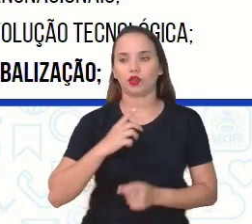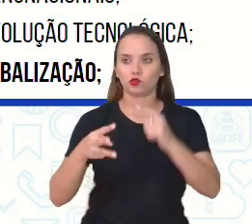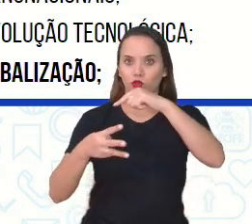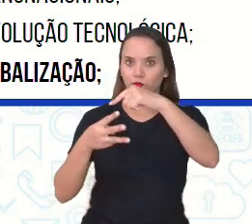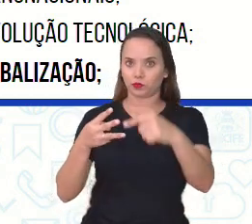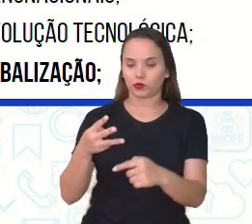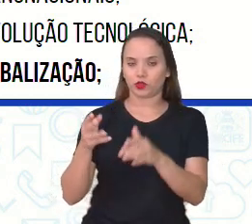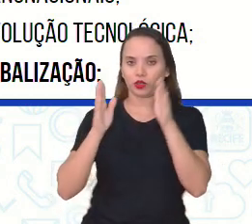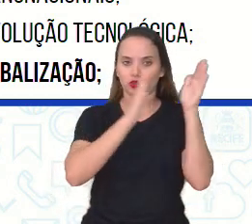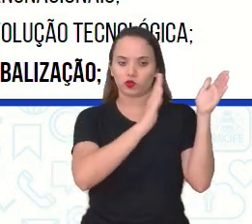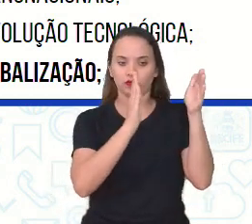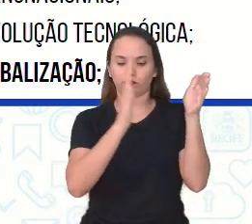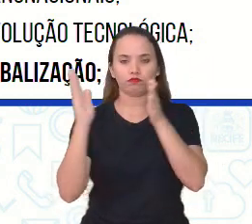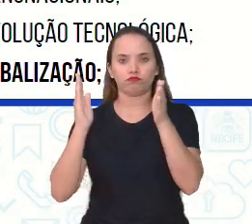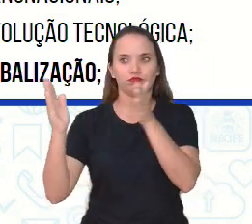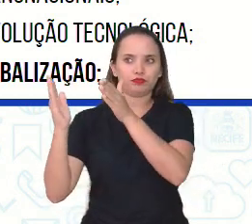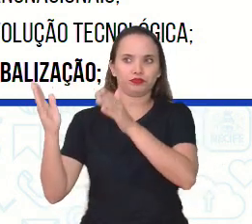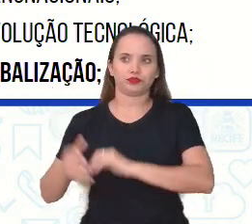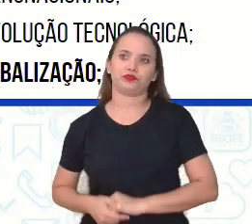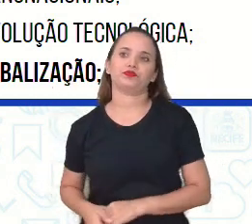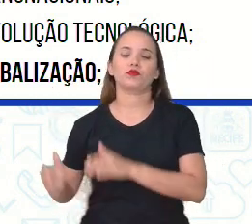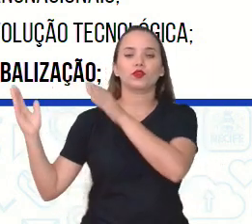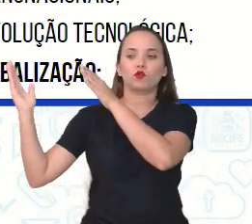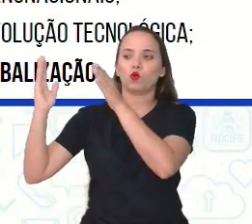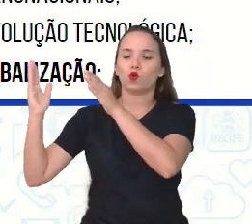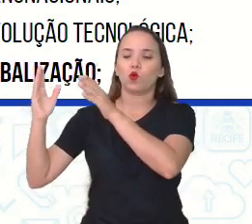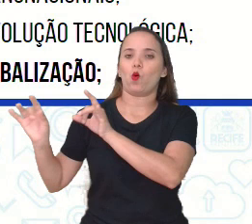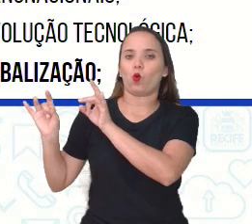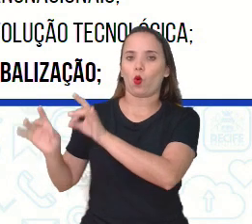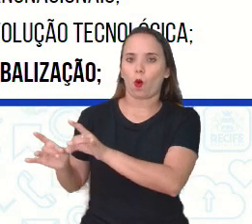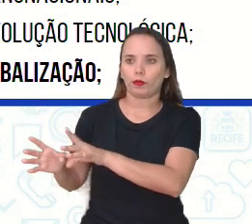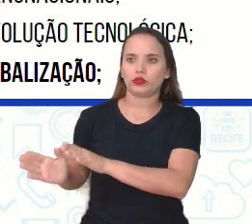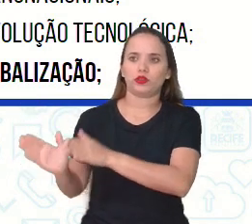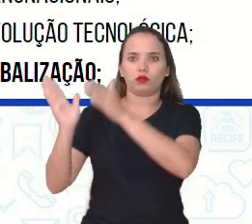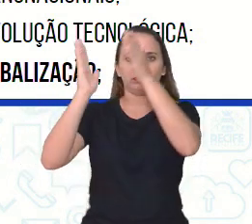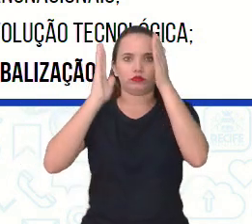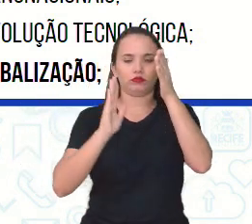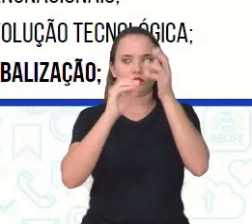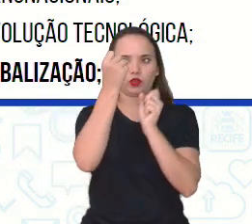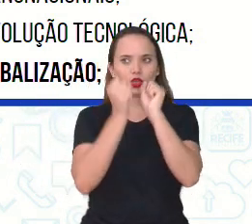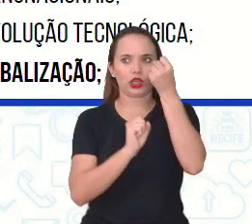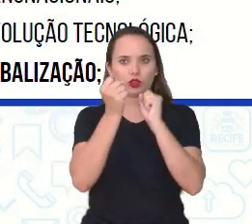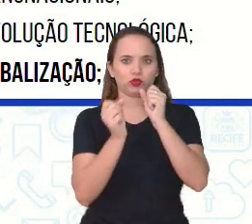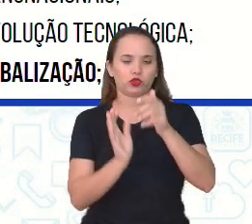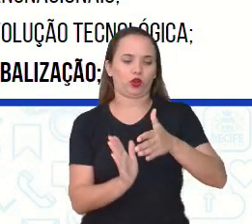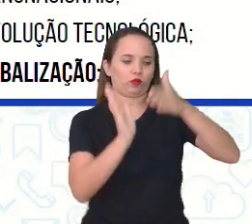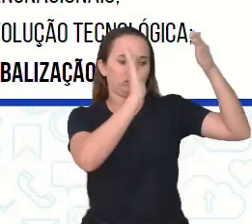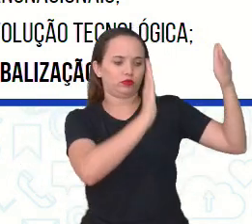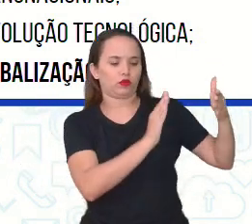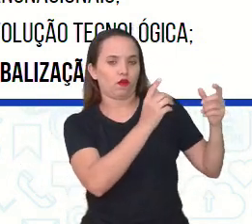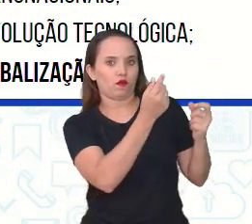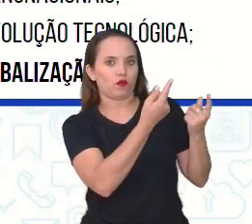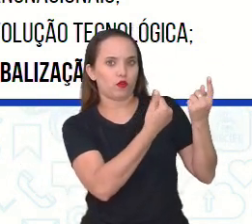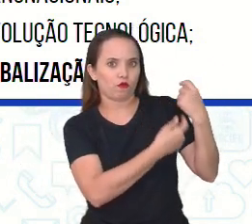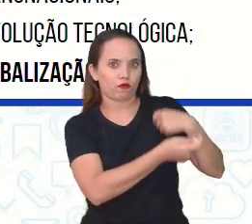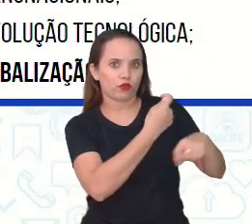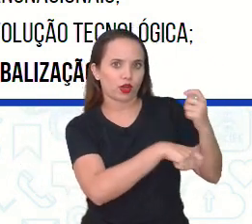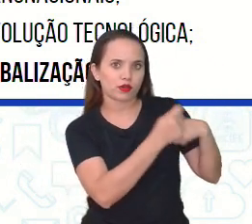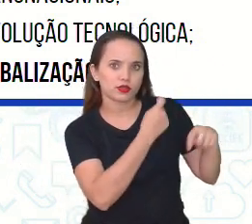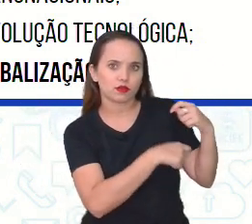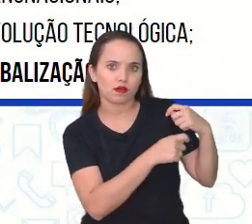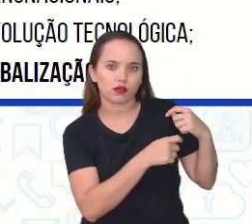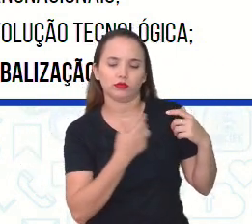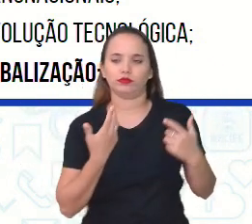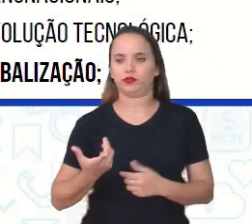capitalismo comercial. O segundo, capitalismo industrial. E o terceiro, capitalismo financeiro. Eu destaquei